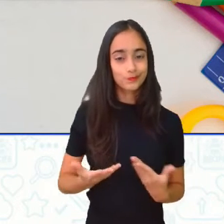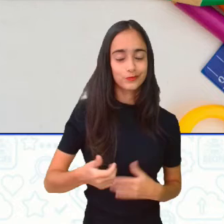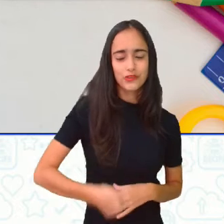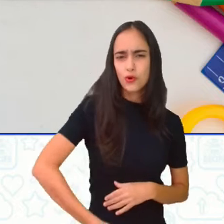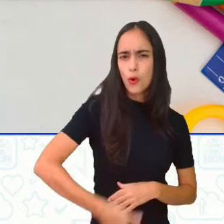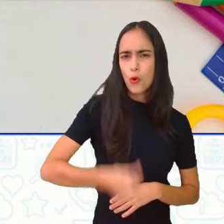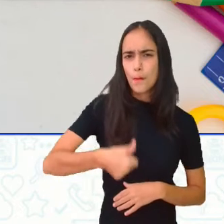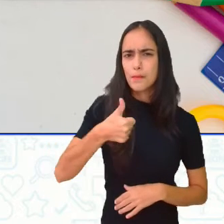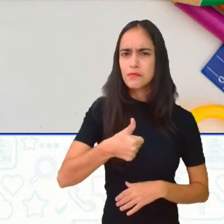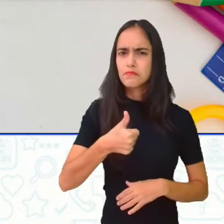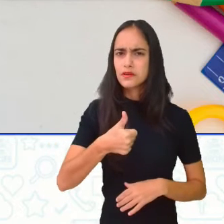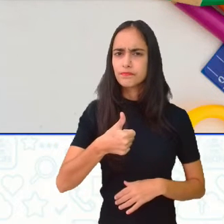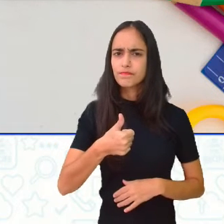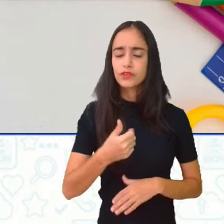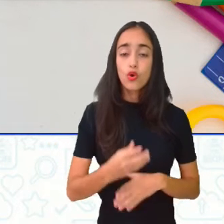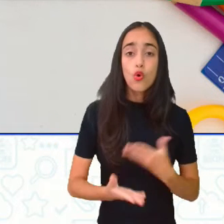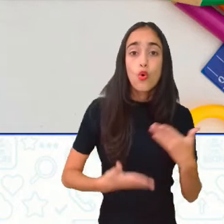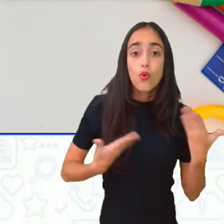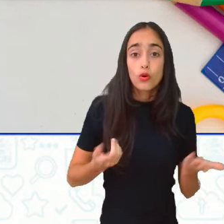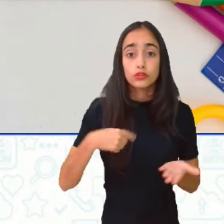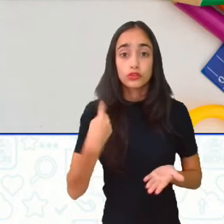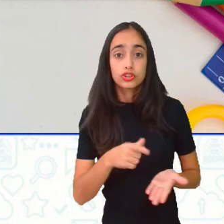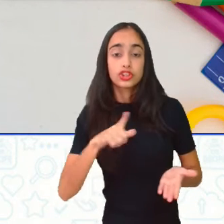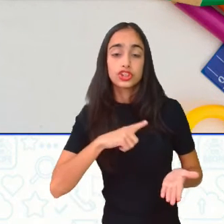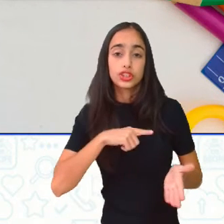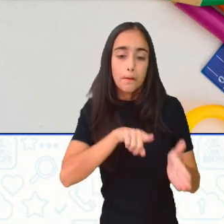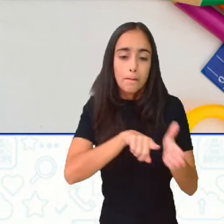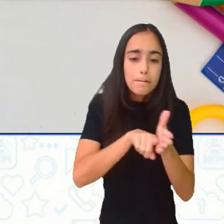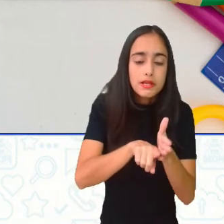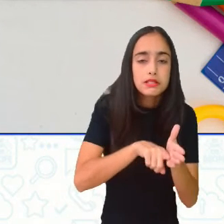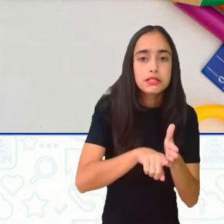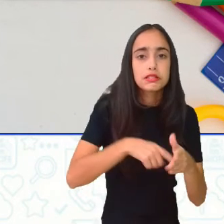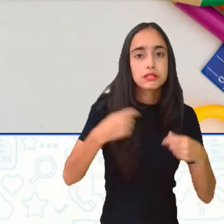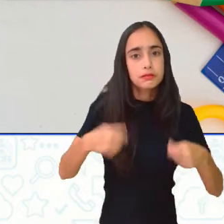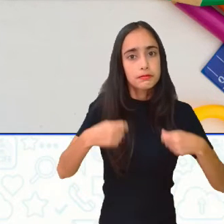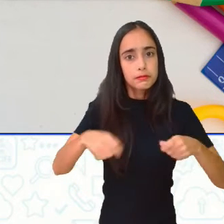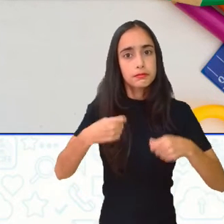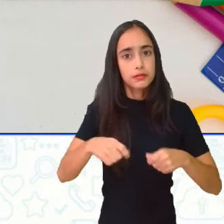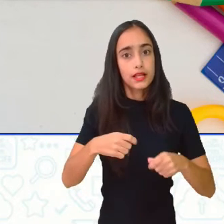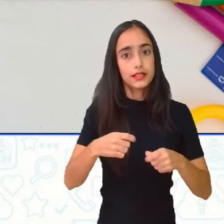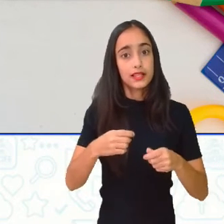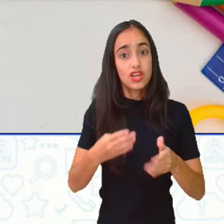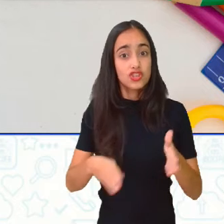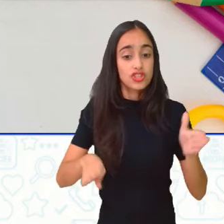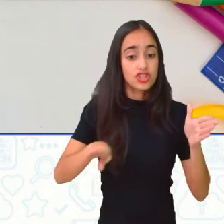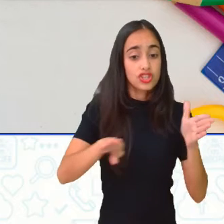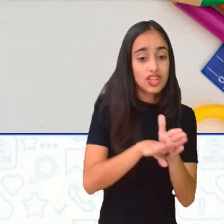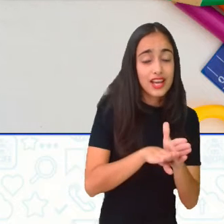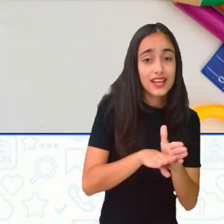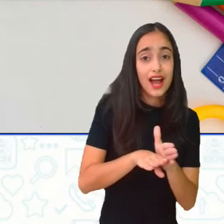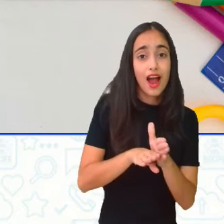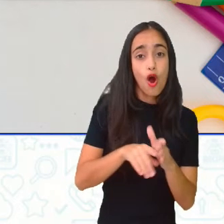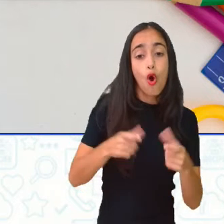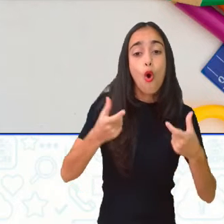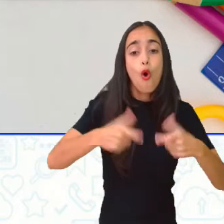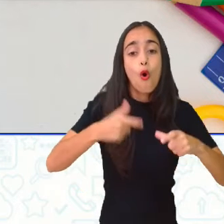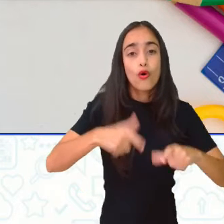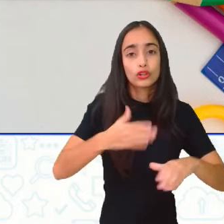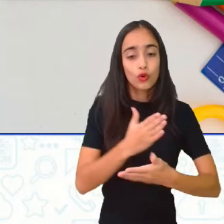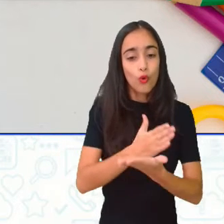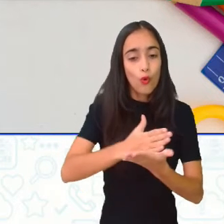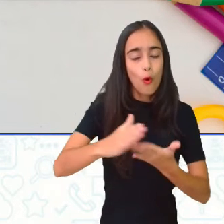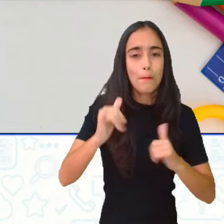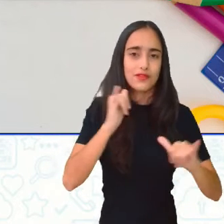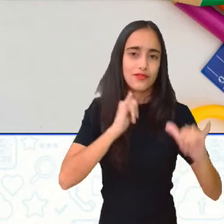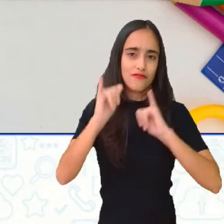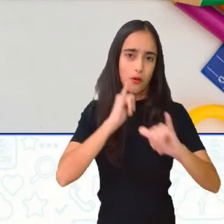tem uma pesquisa a se fazer, é ir para fontes de informação. Então, a gente